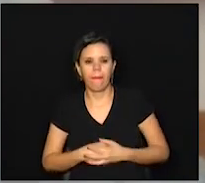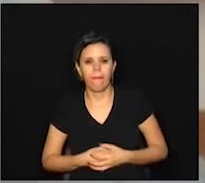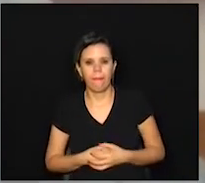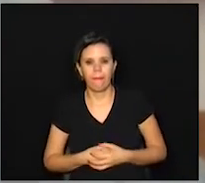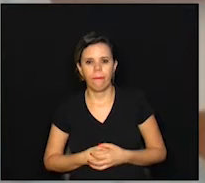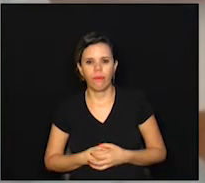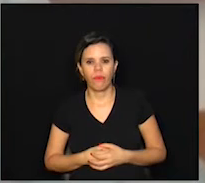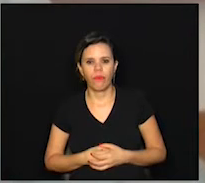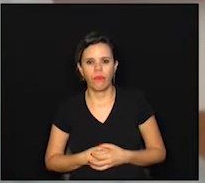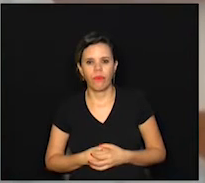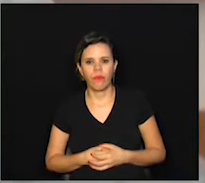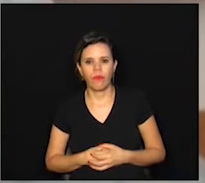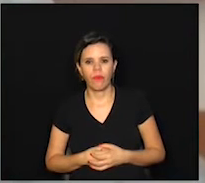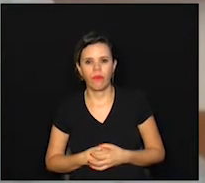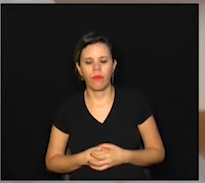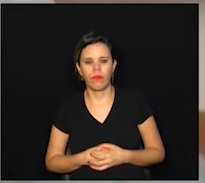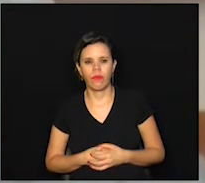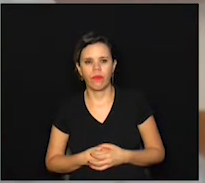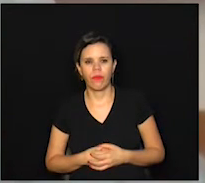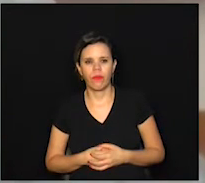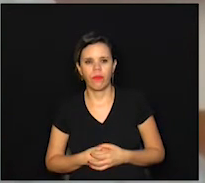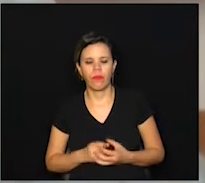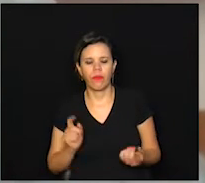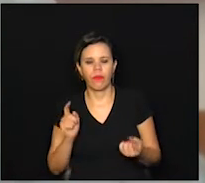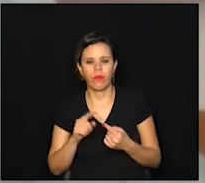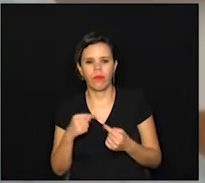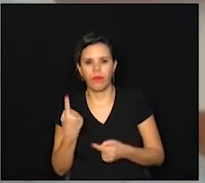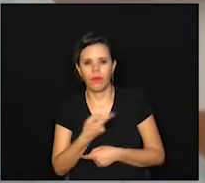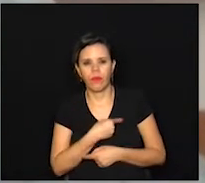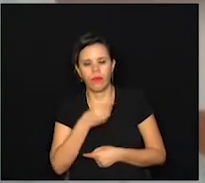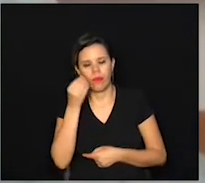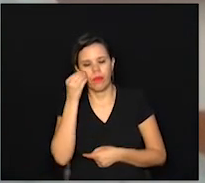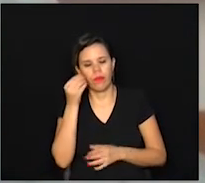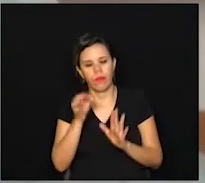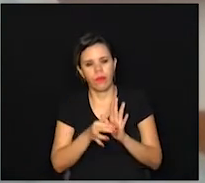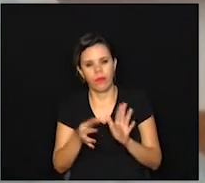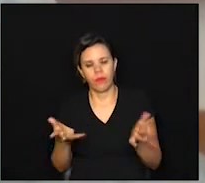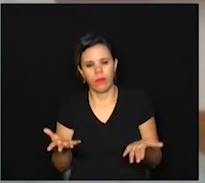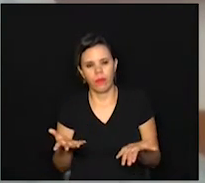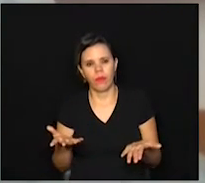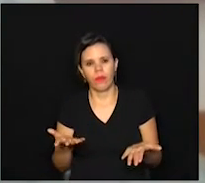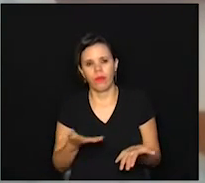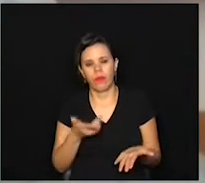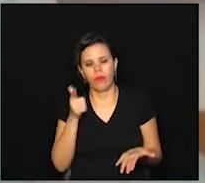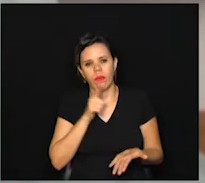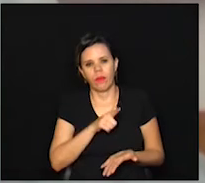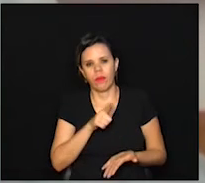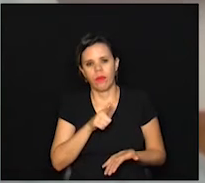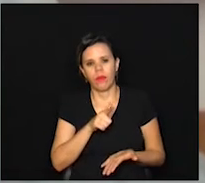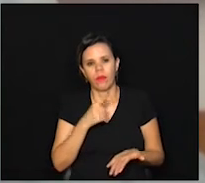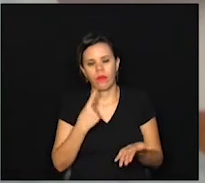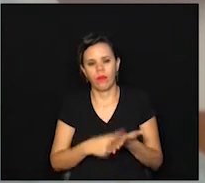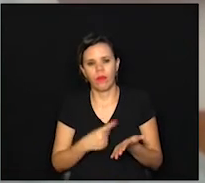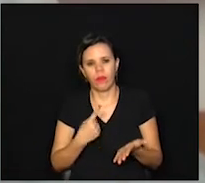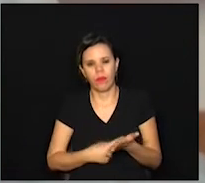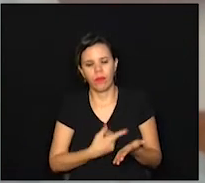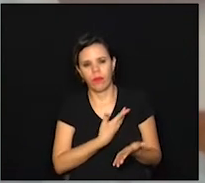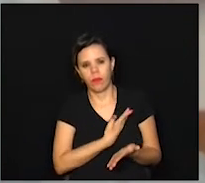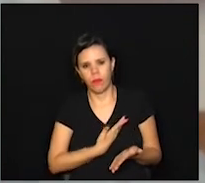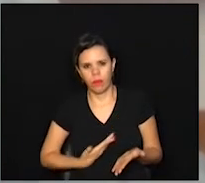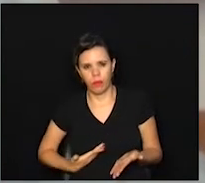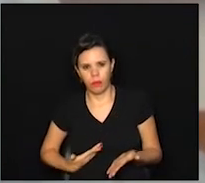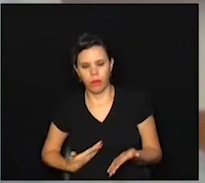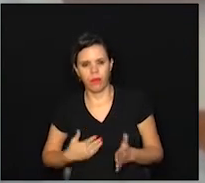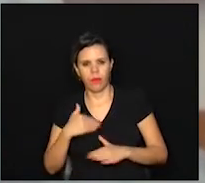uma sugestão de encaminhamento no sentido da gente tentar ainda ver se a gente consegue contar com o governo municipal para a